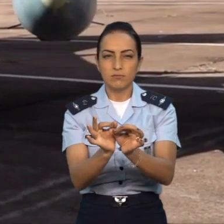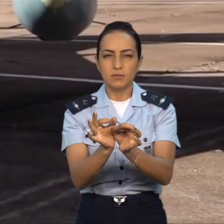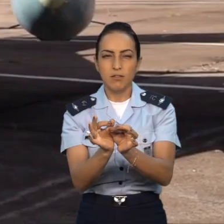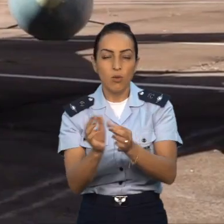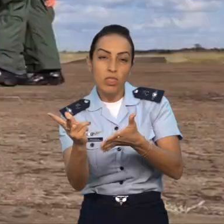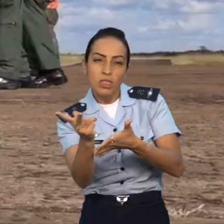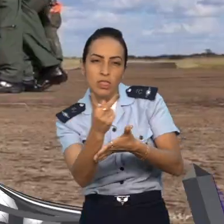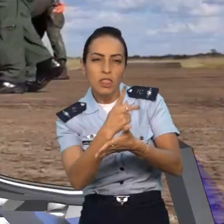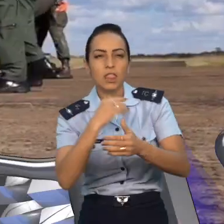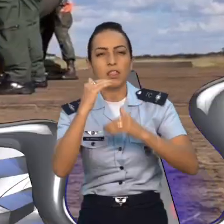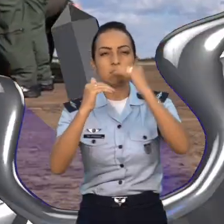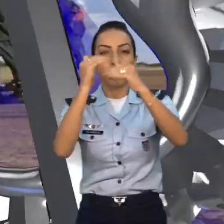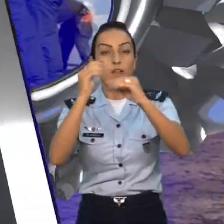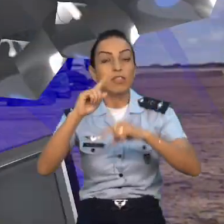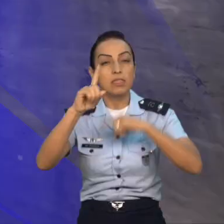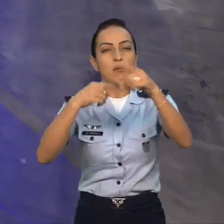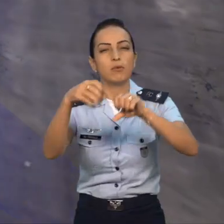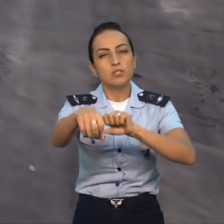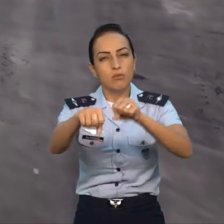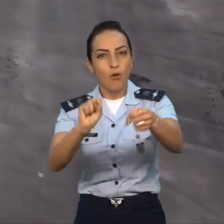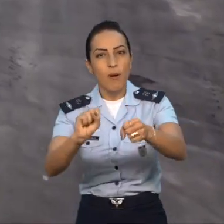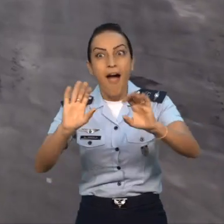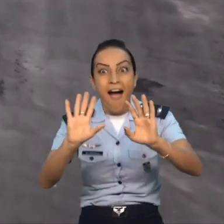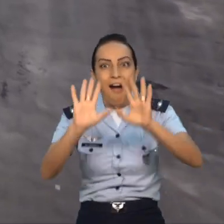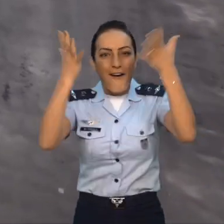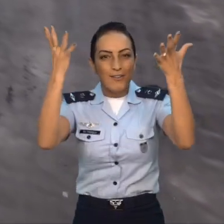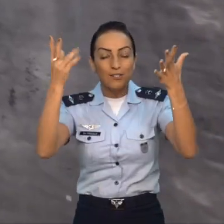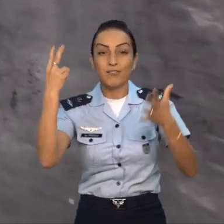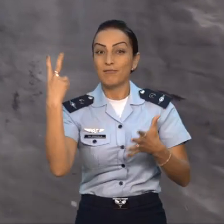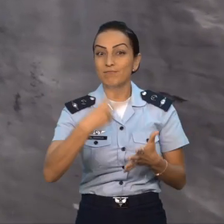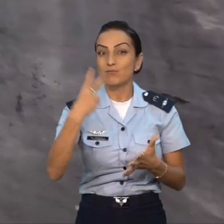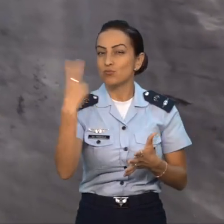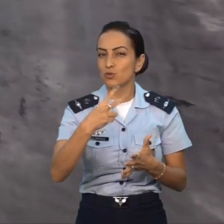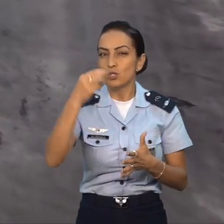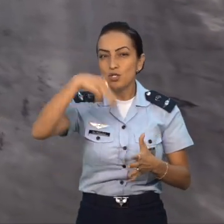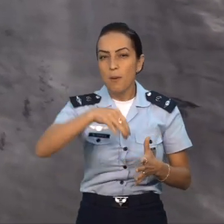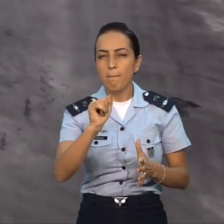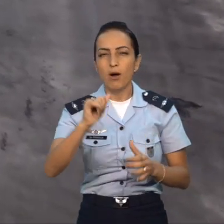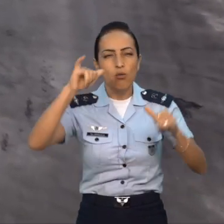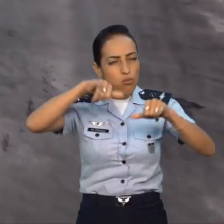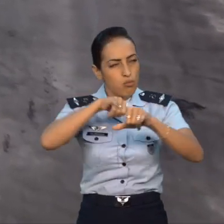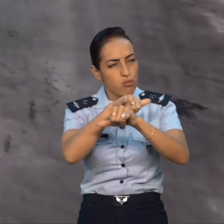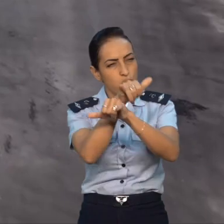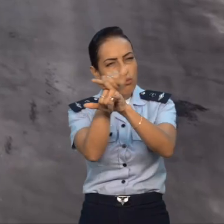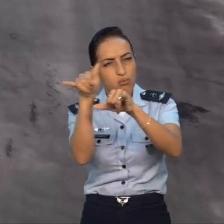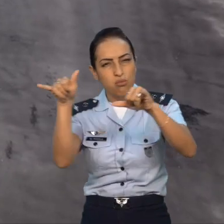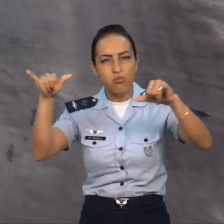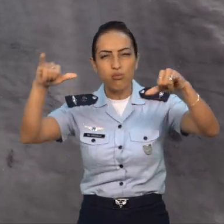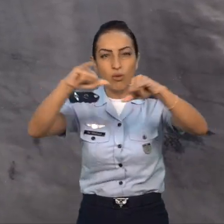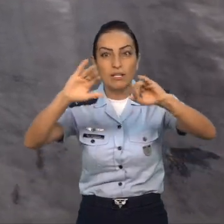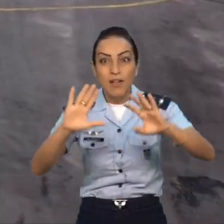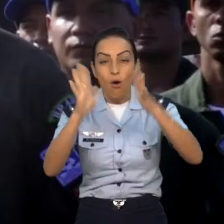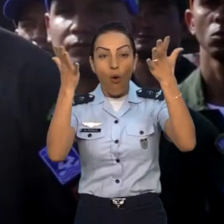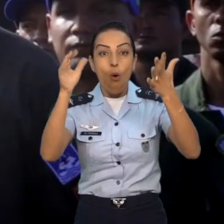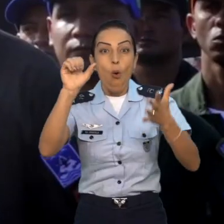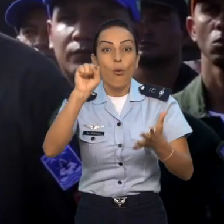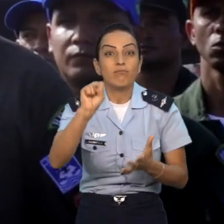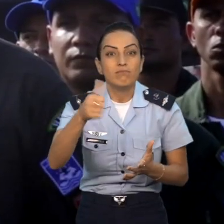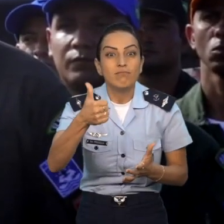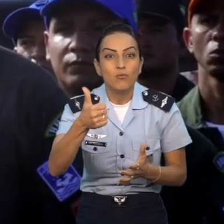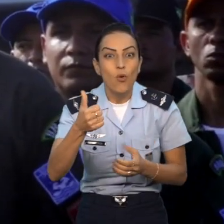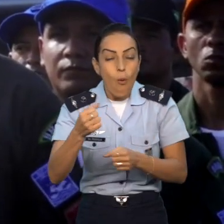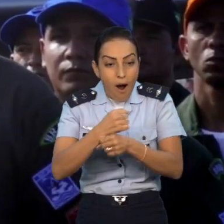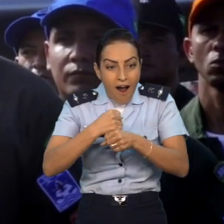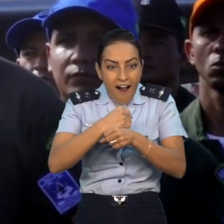irão desenvolver após formados. Comemorado no dia 22 de maio, a Aviação de Patrulha celebrou seus 81